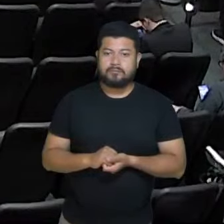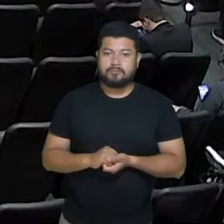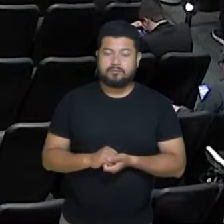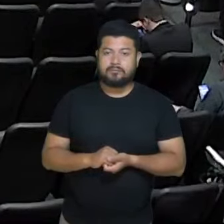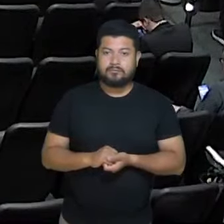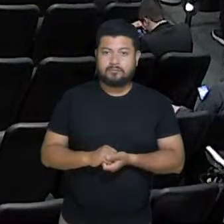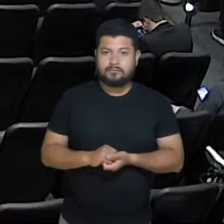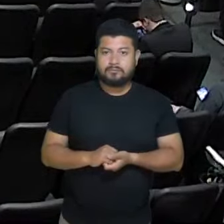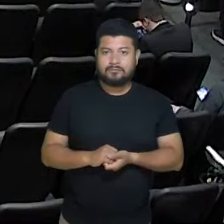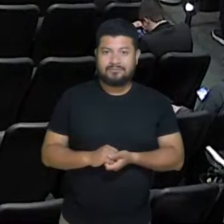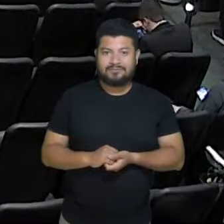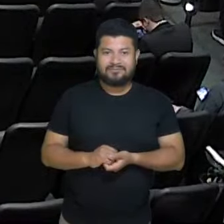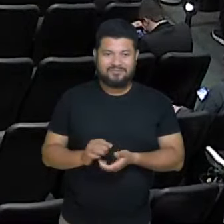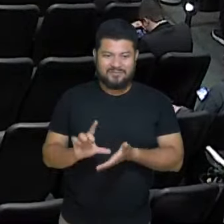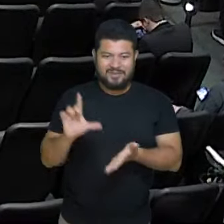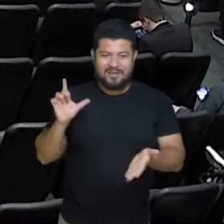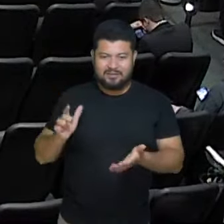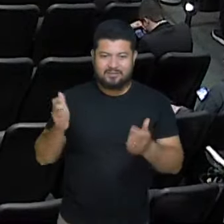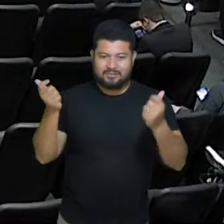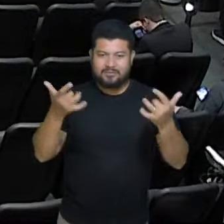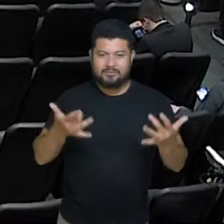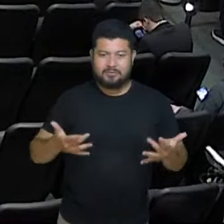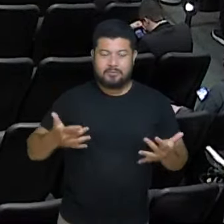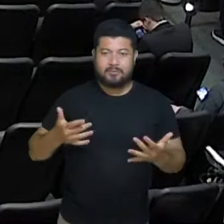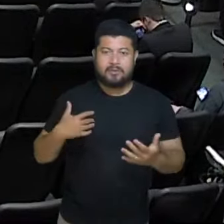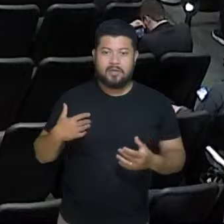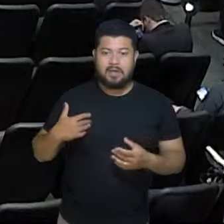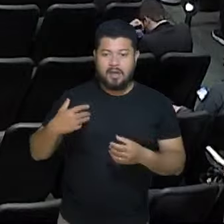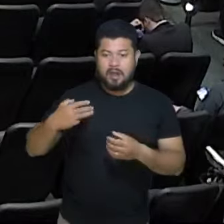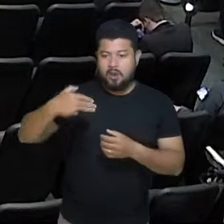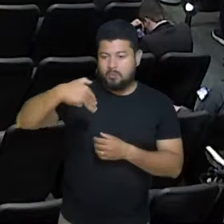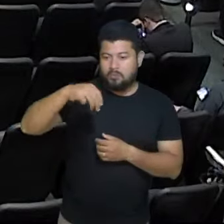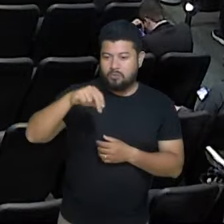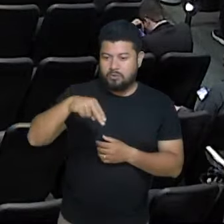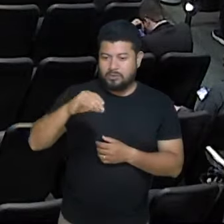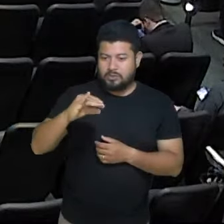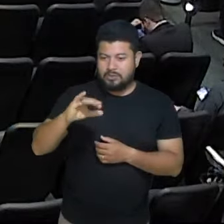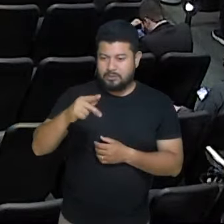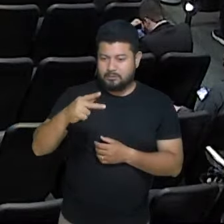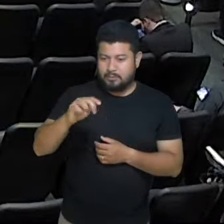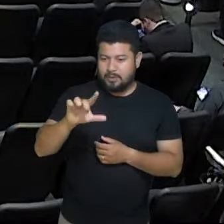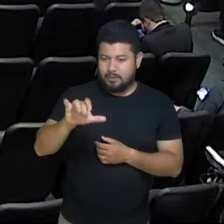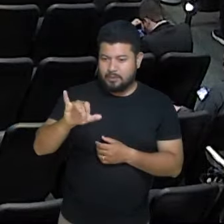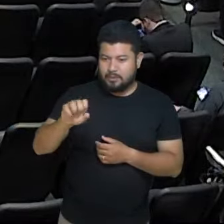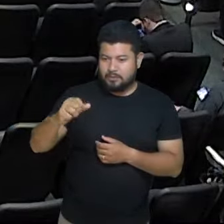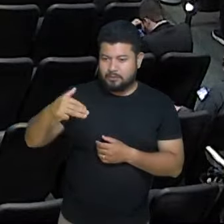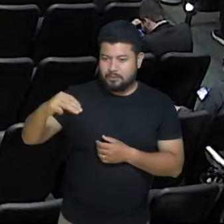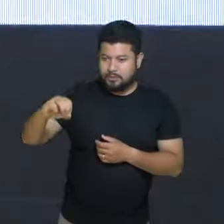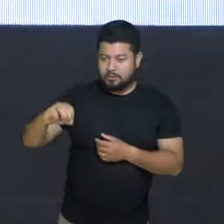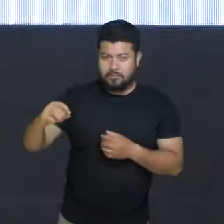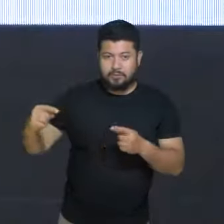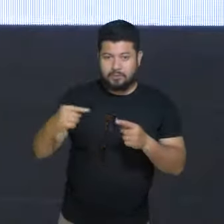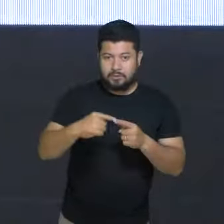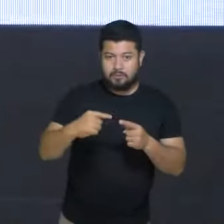como falei no início a a municipalismo é uma uma bandeira muito defendida aqui pelo Parlamento